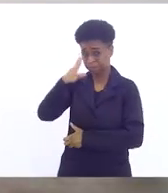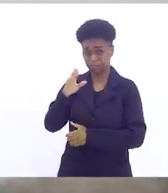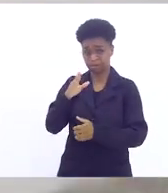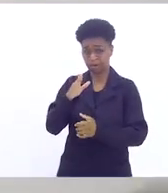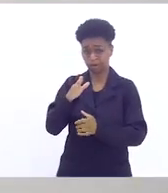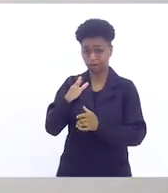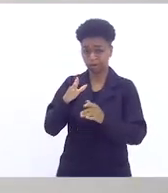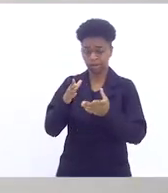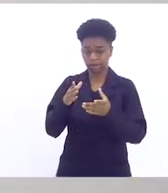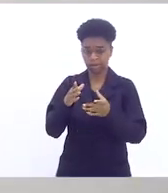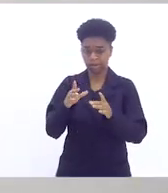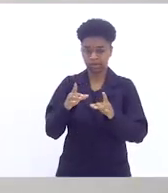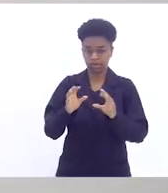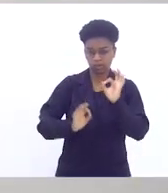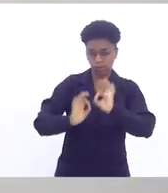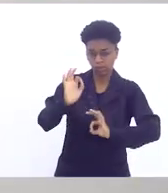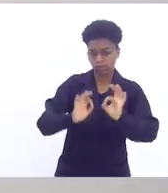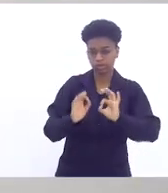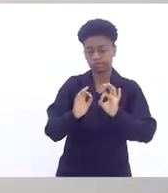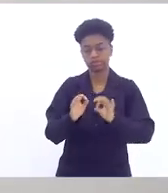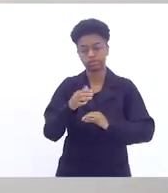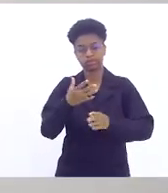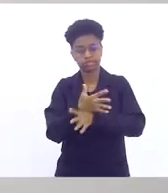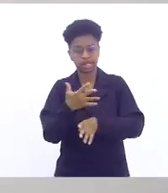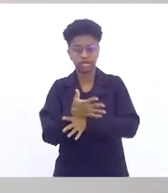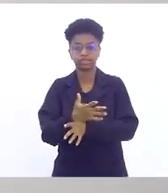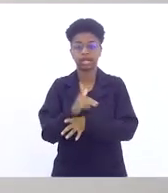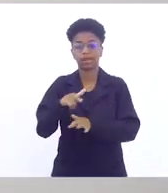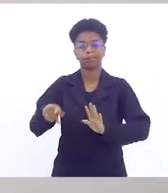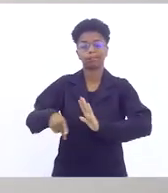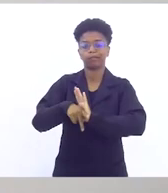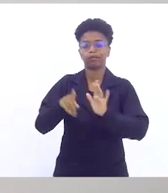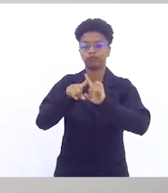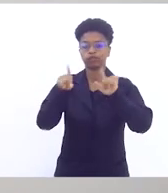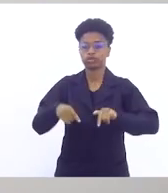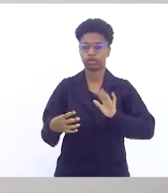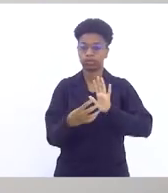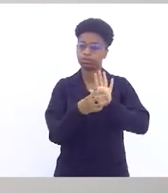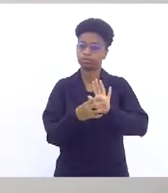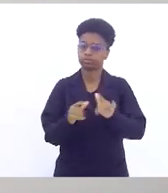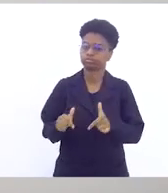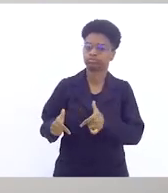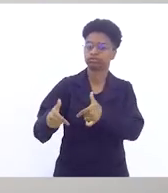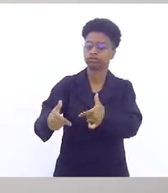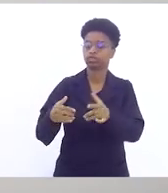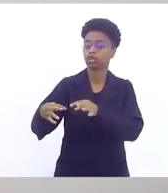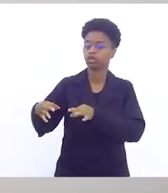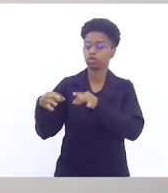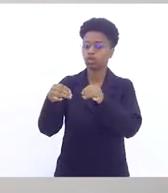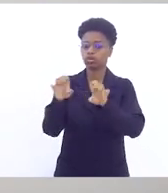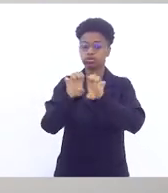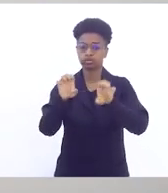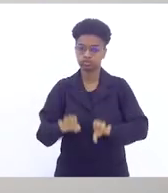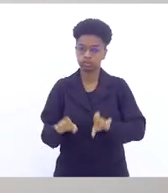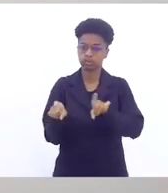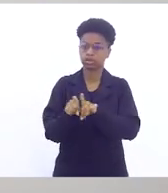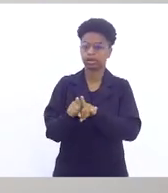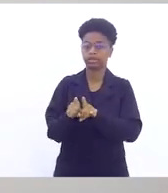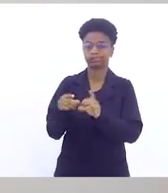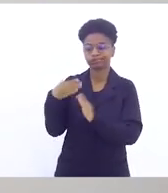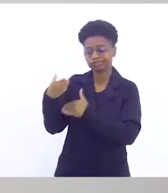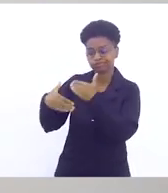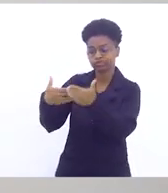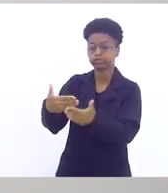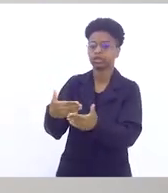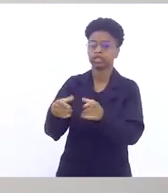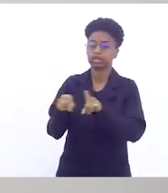estado do Rio no Rio de Janeiro são feitas por servidores públicos todas elas estruturam o desenvolvimento